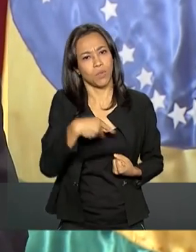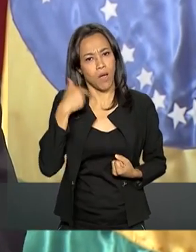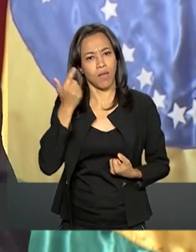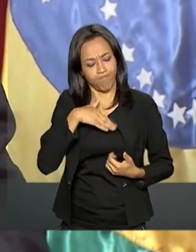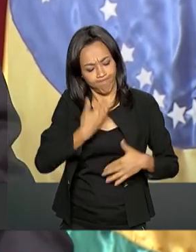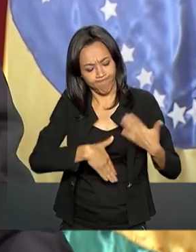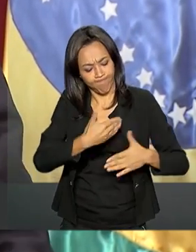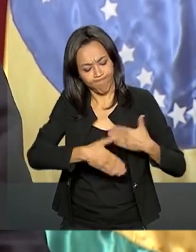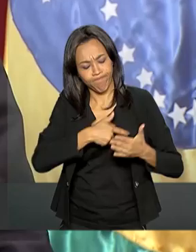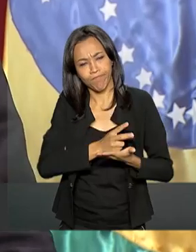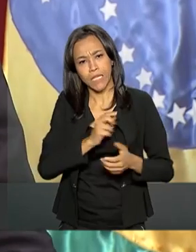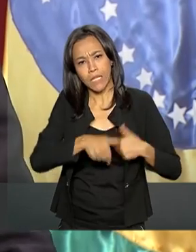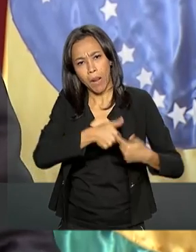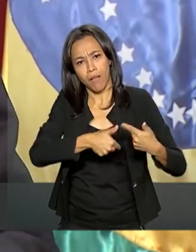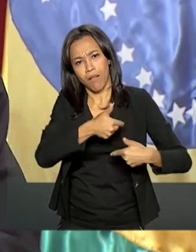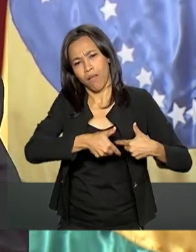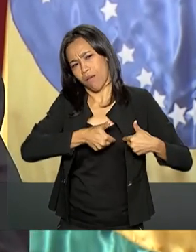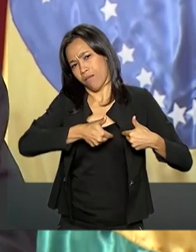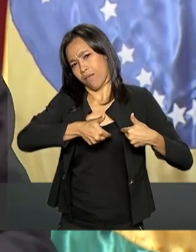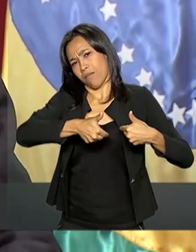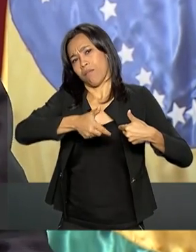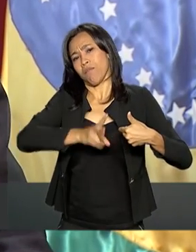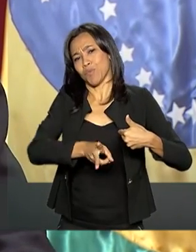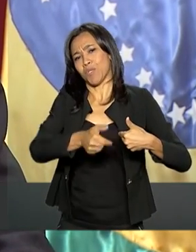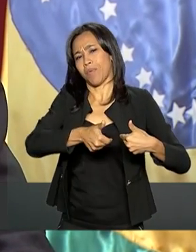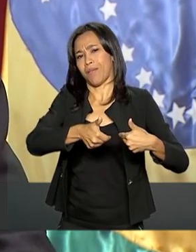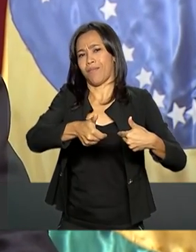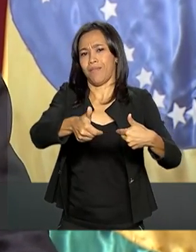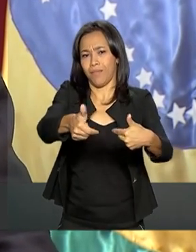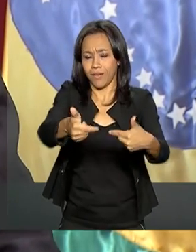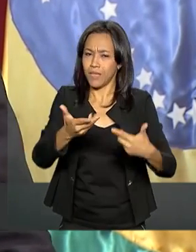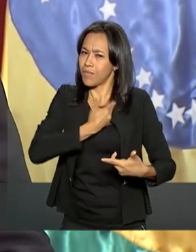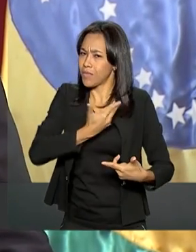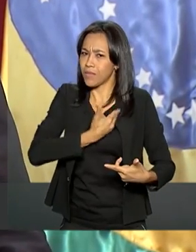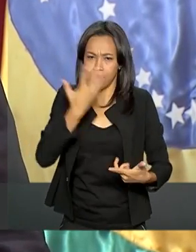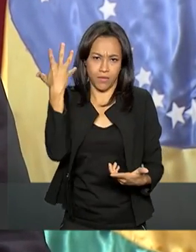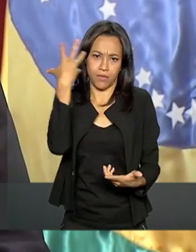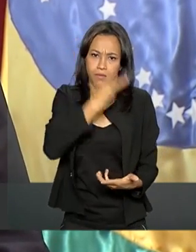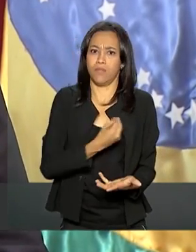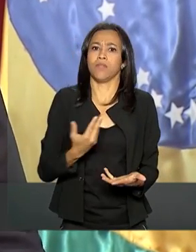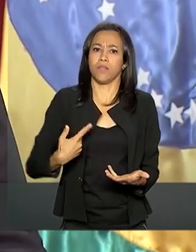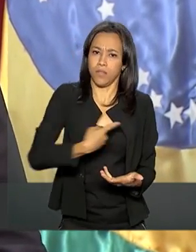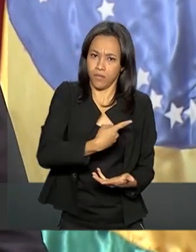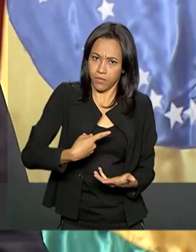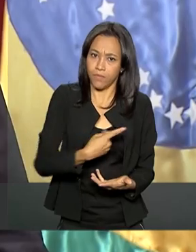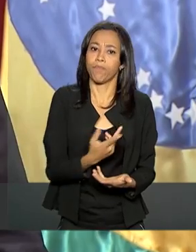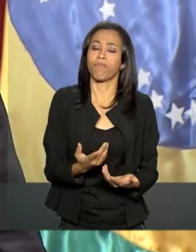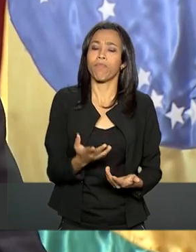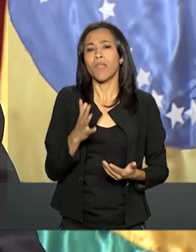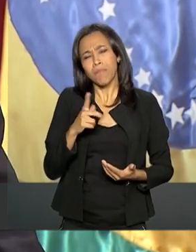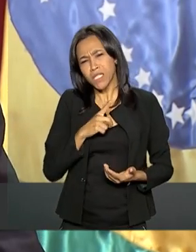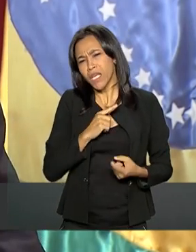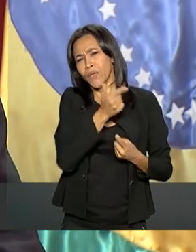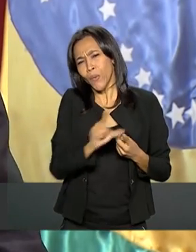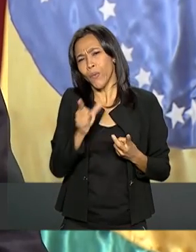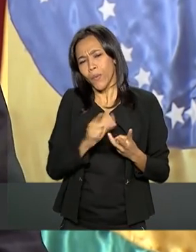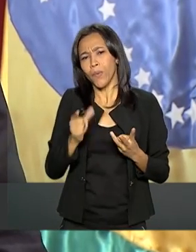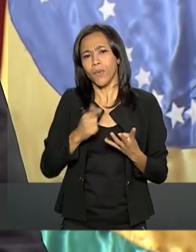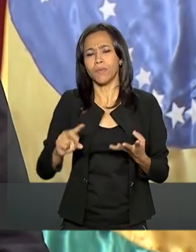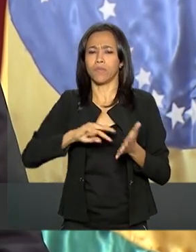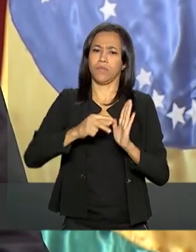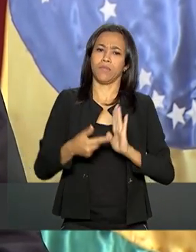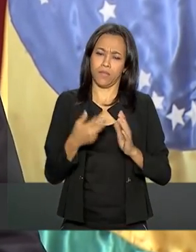avançando e nesta linha desta amizade tão linda. Mas há muitos outros símbolos